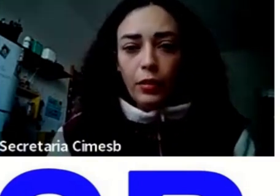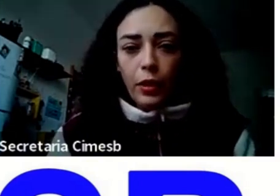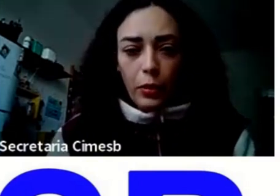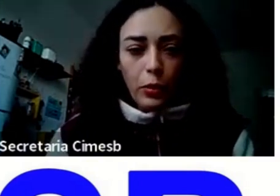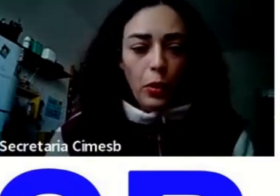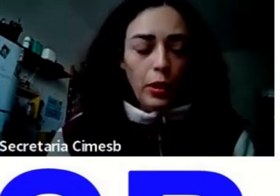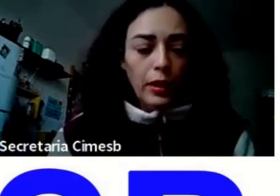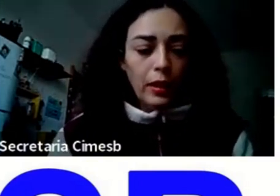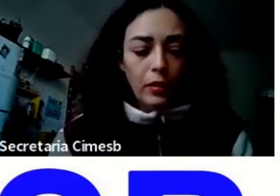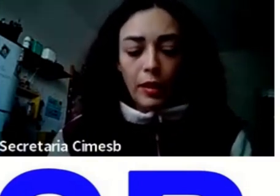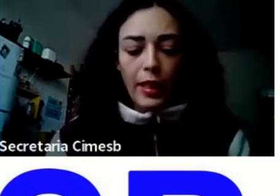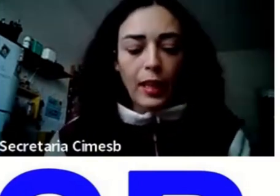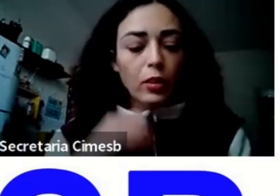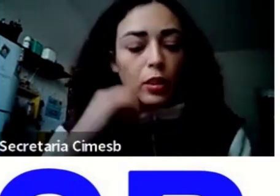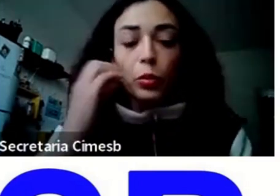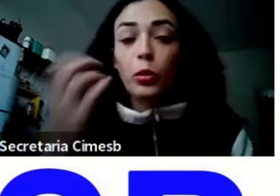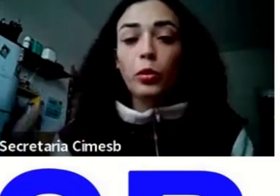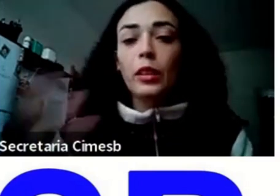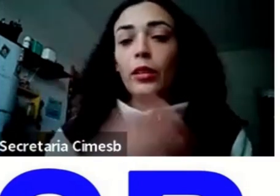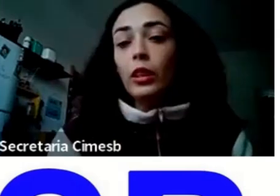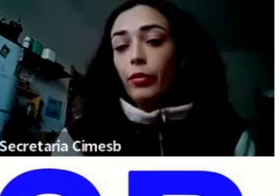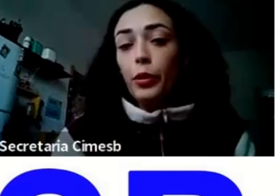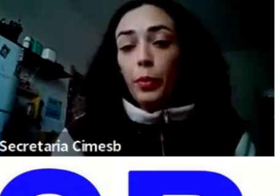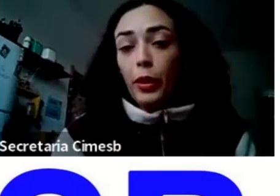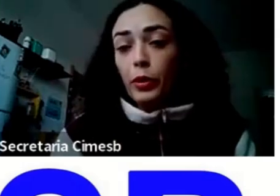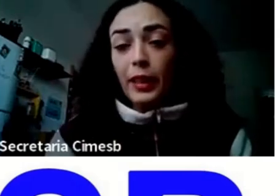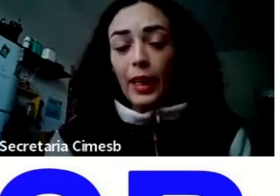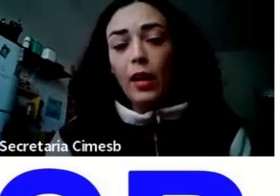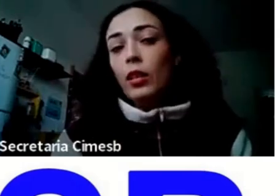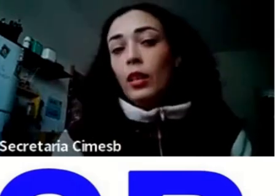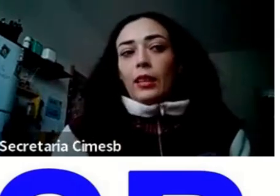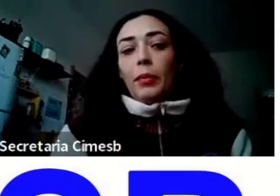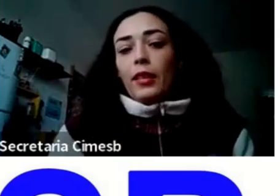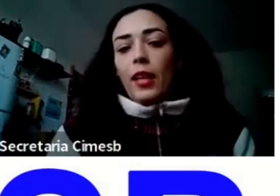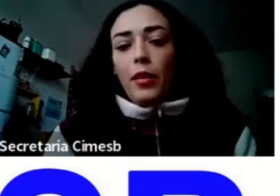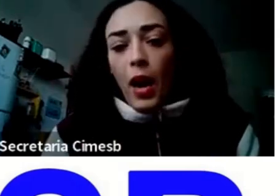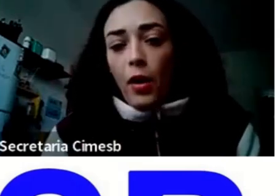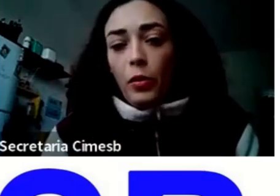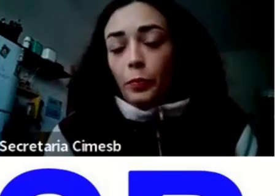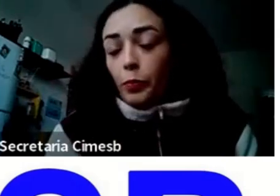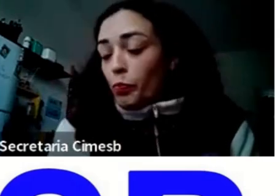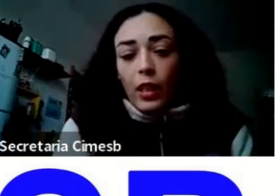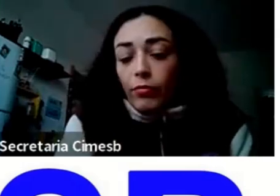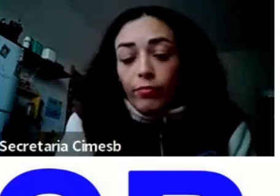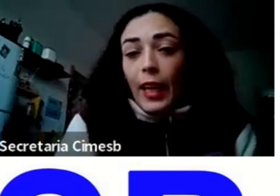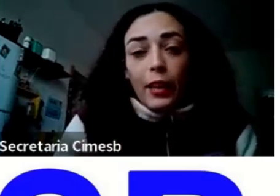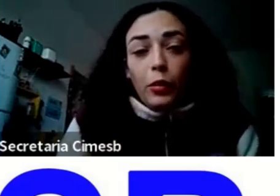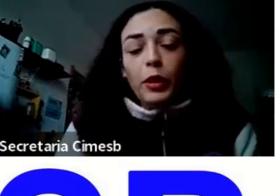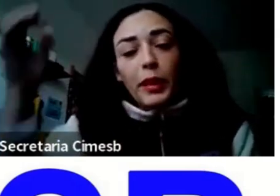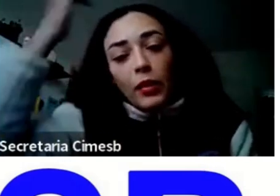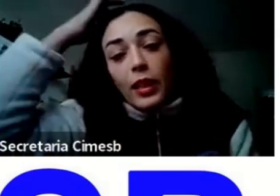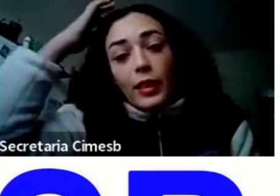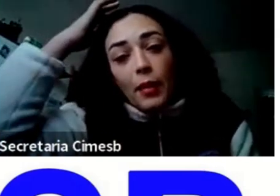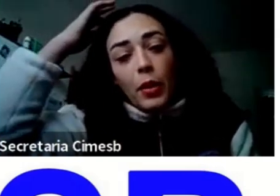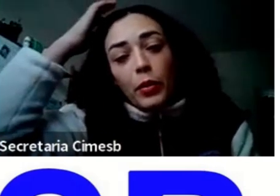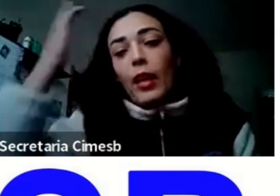acontecendo, as informações. Então, eu tenho relatos de surdos que já foram para o hospital e, assim, passaram mal e saíram